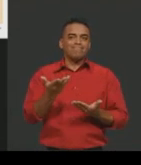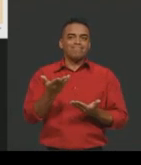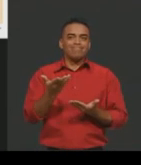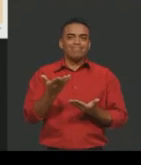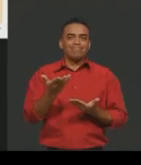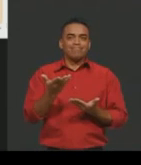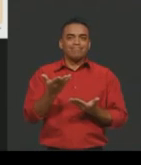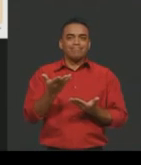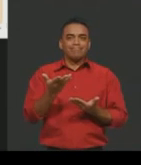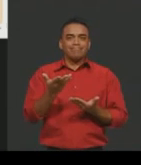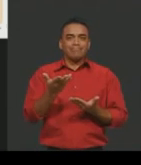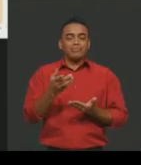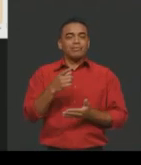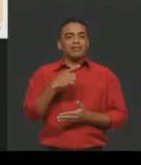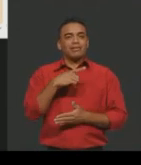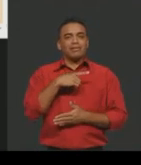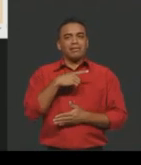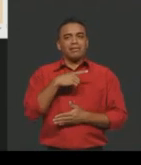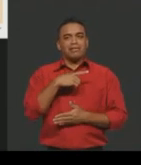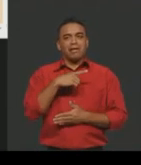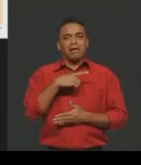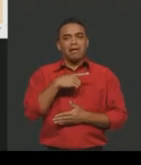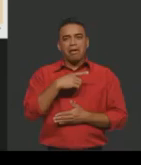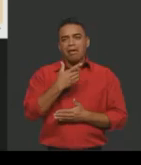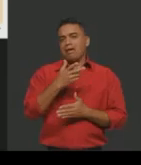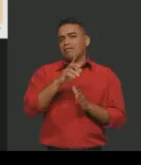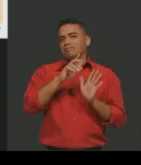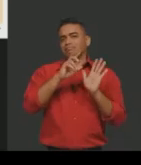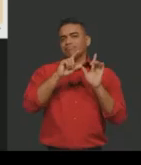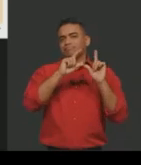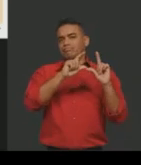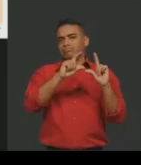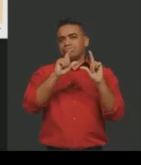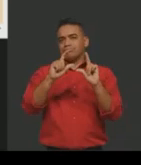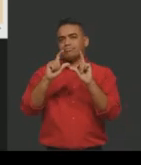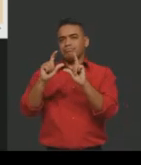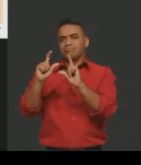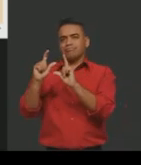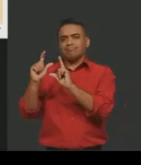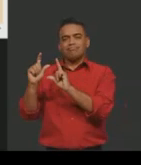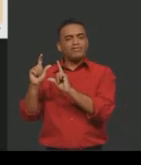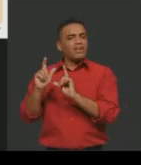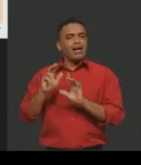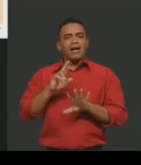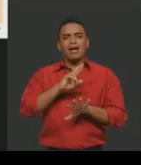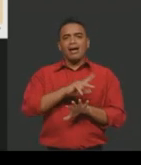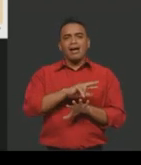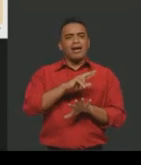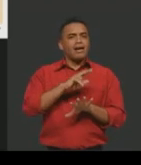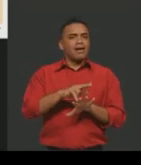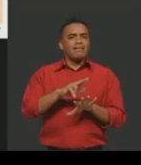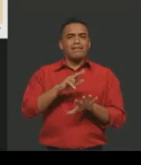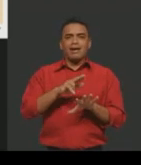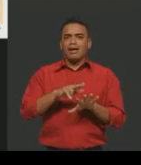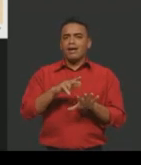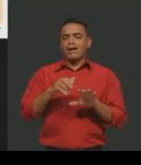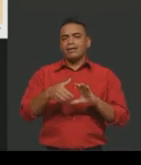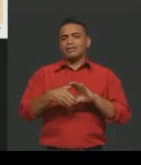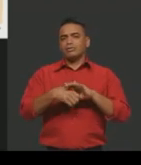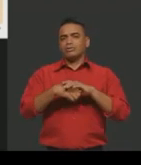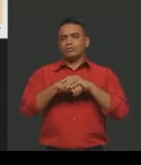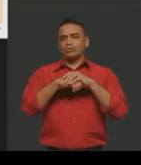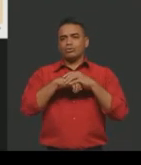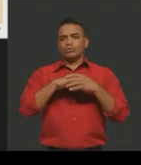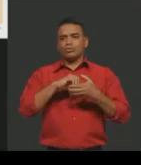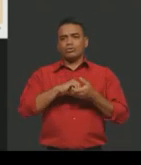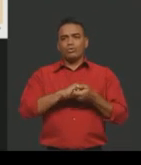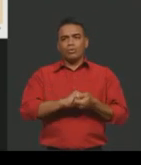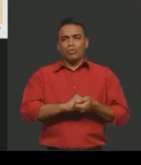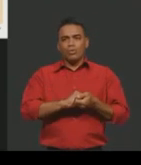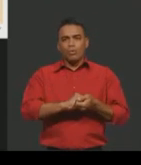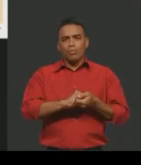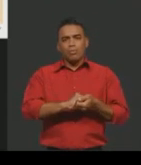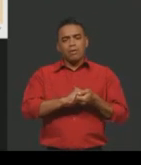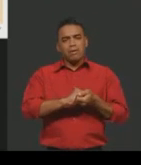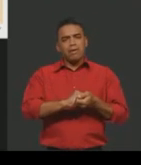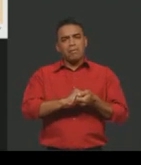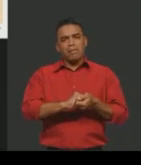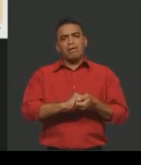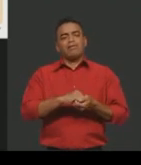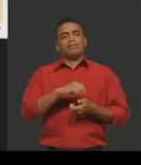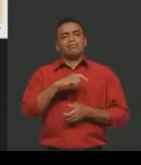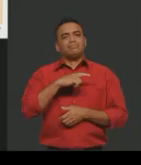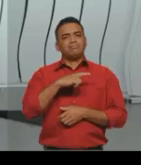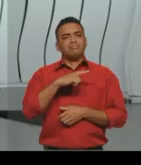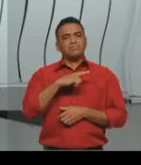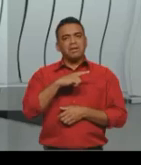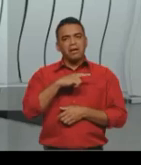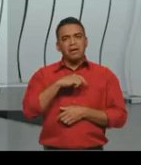gente tem the wave, hand on heart, namaste, vários assim. Tem o knuckle bumping, que faz